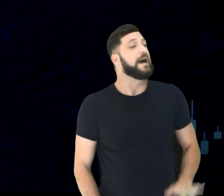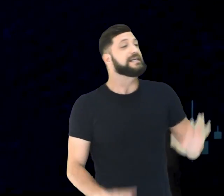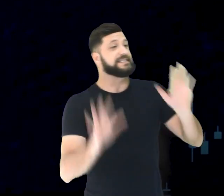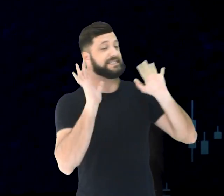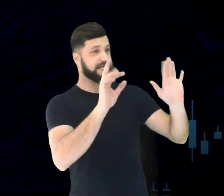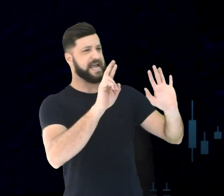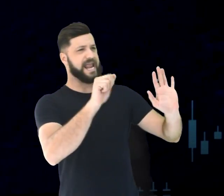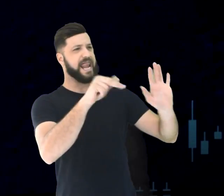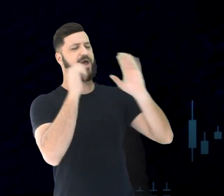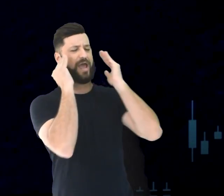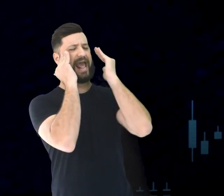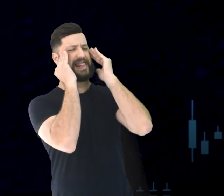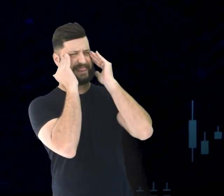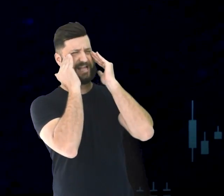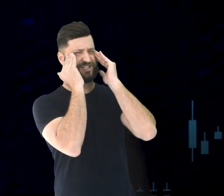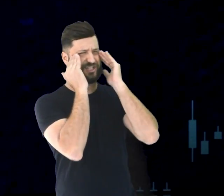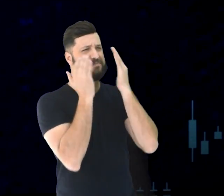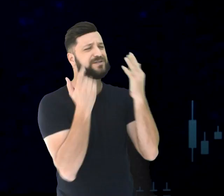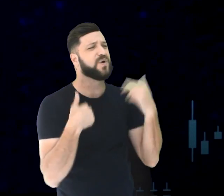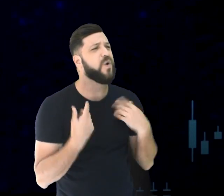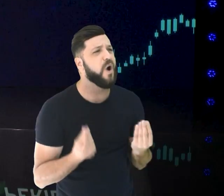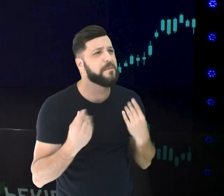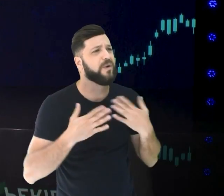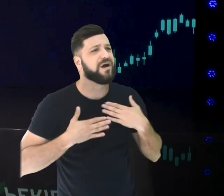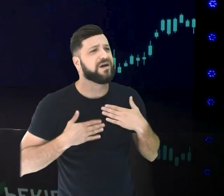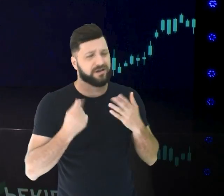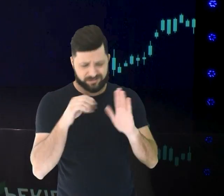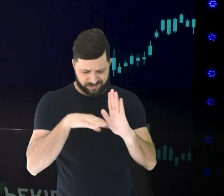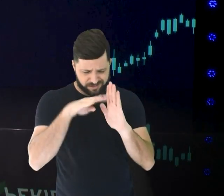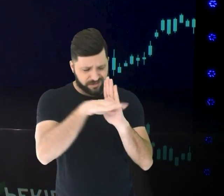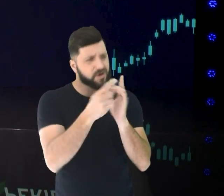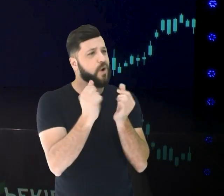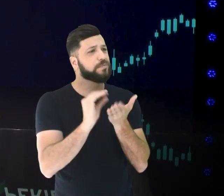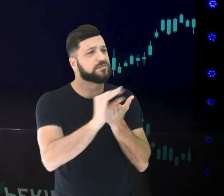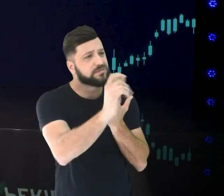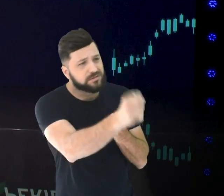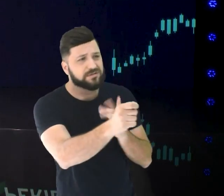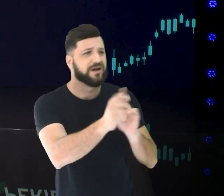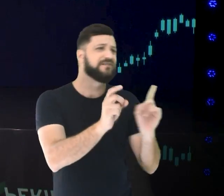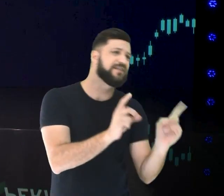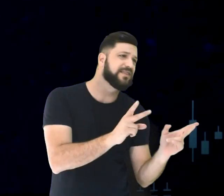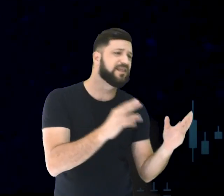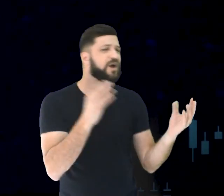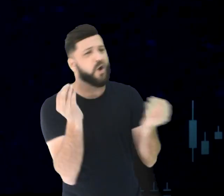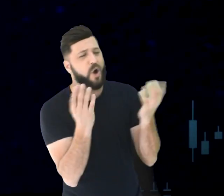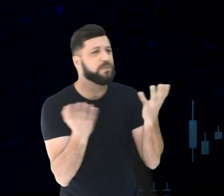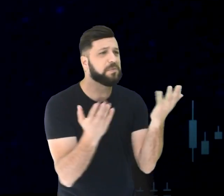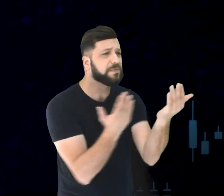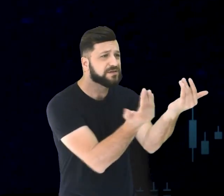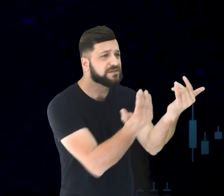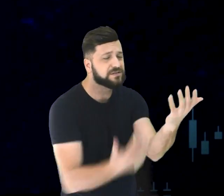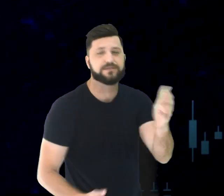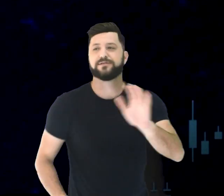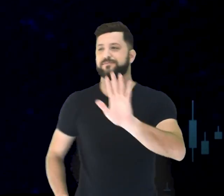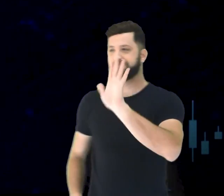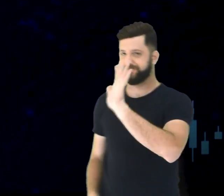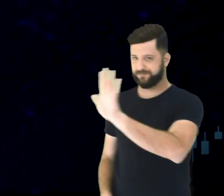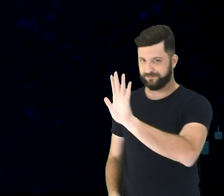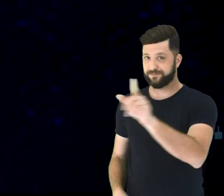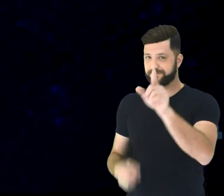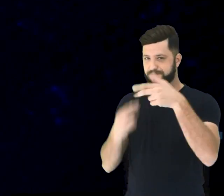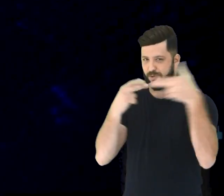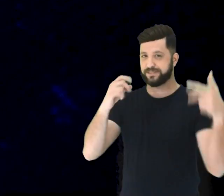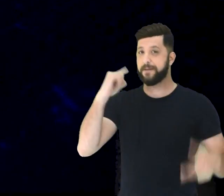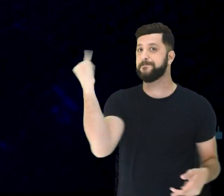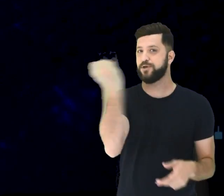entendi agora como é que opera o tal do rompimento pelo amor de Deus me explica ainda qual é o setup galera que entra uma coisa muito legal do parcero